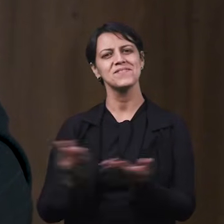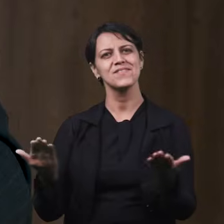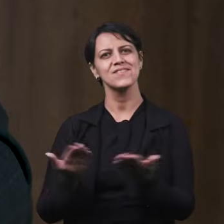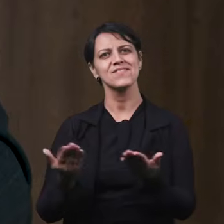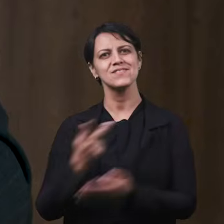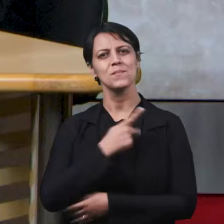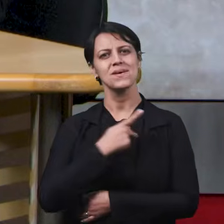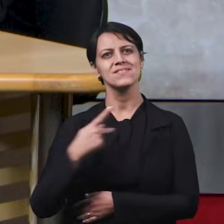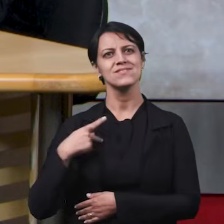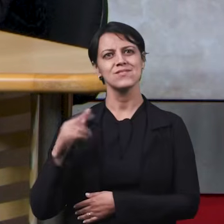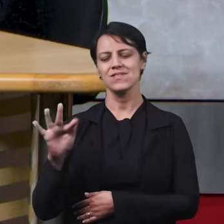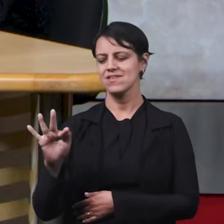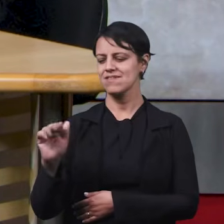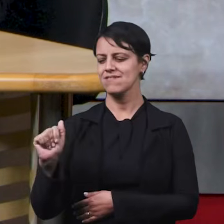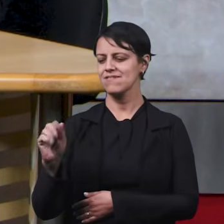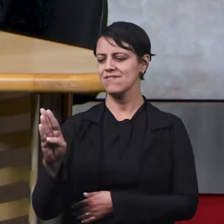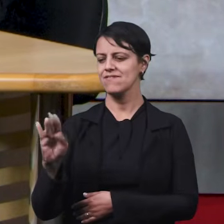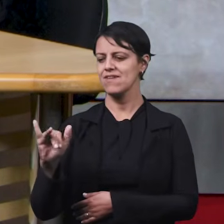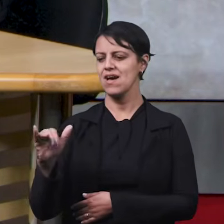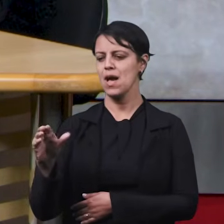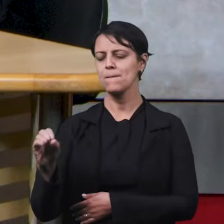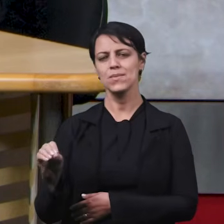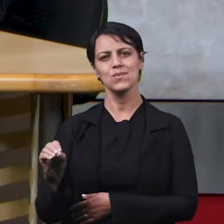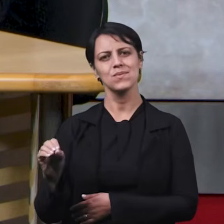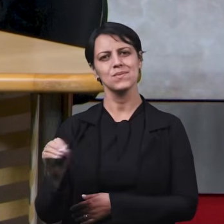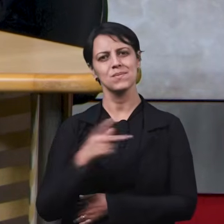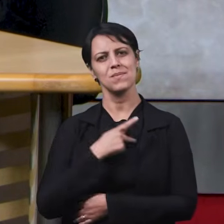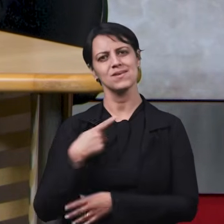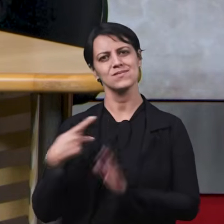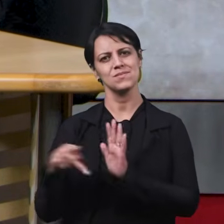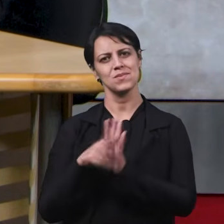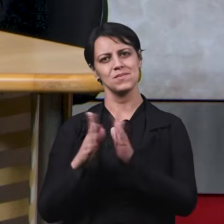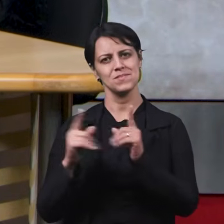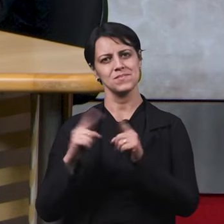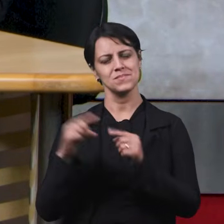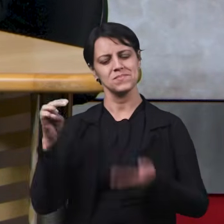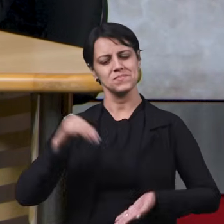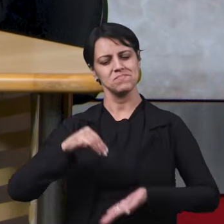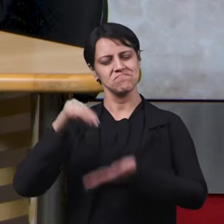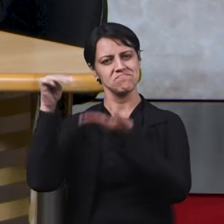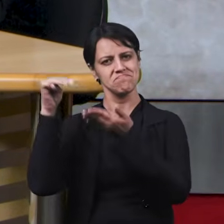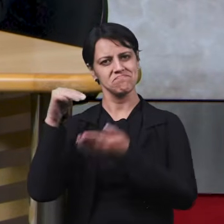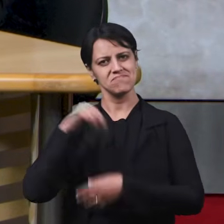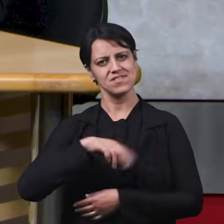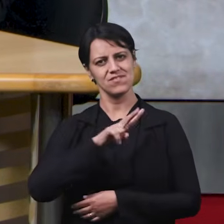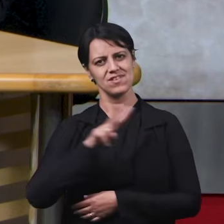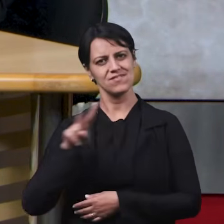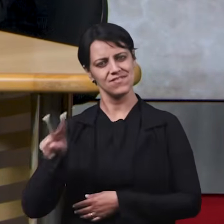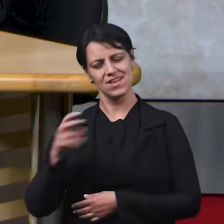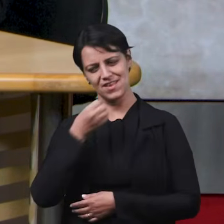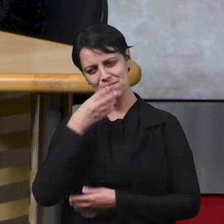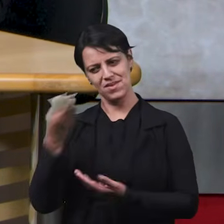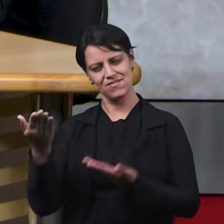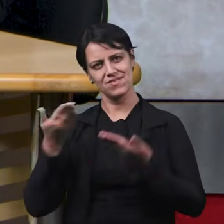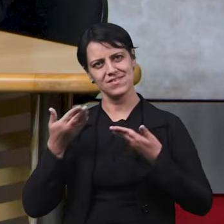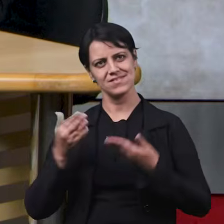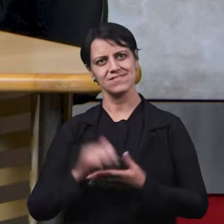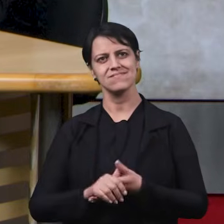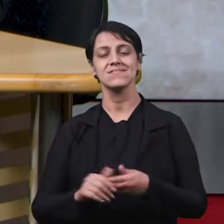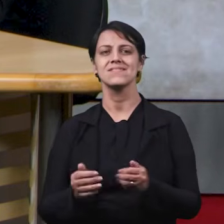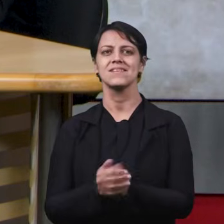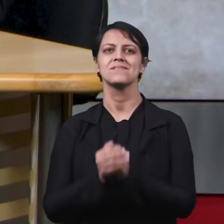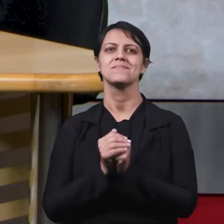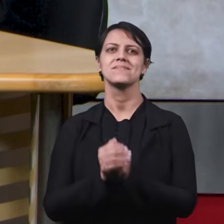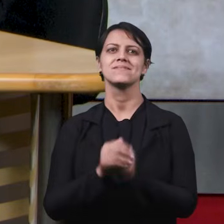o pastor Fábio Canal, pastor da Igreja Cristã Maranata de Ataíde. Seja bem-vindo, pastor Fábio. Amém. Pai